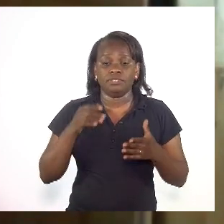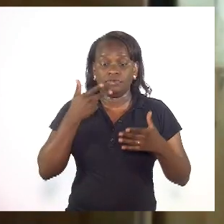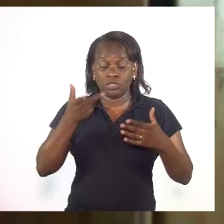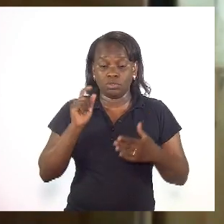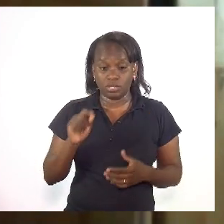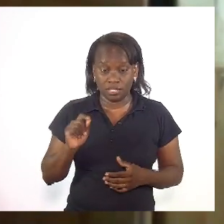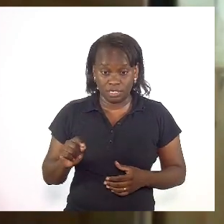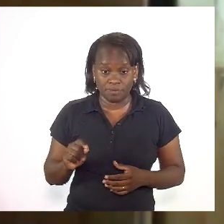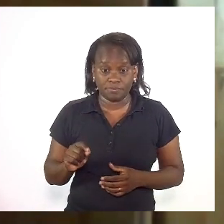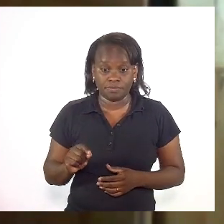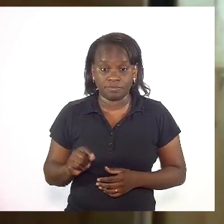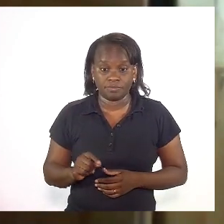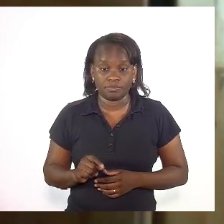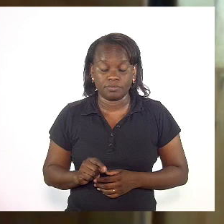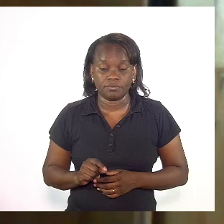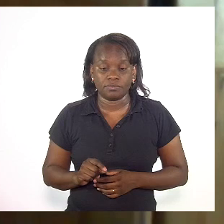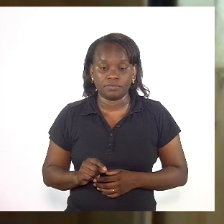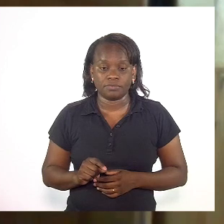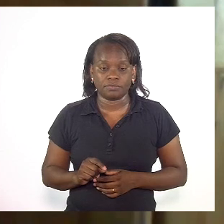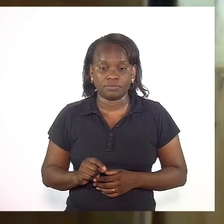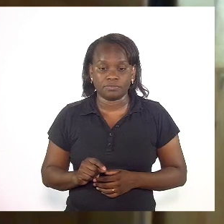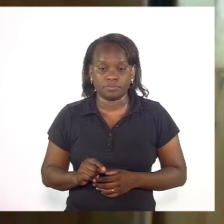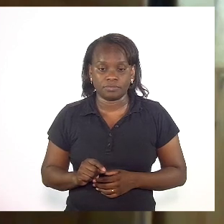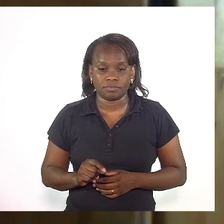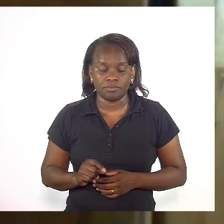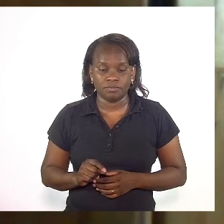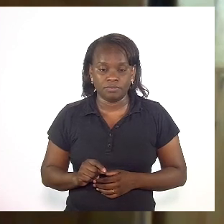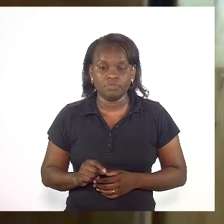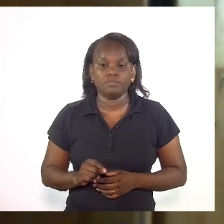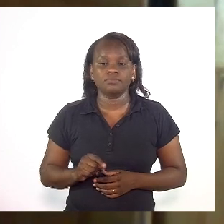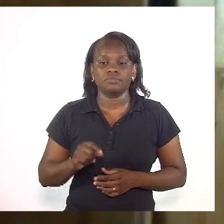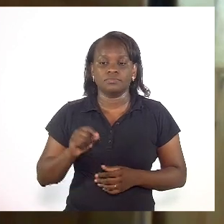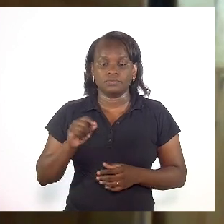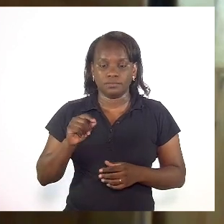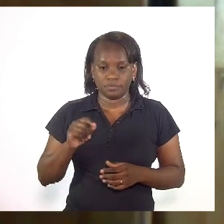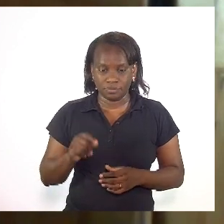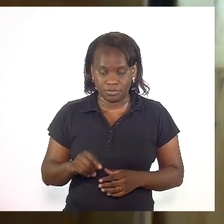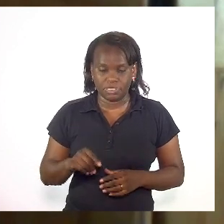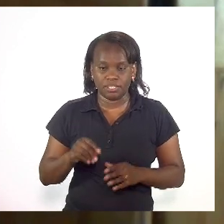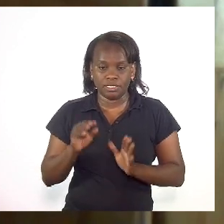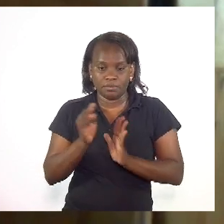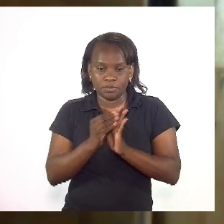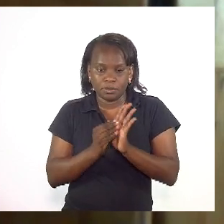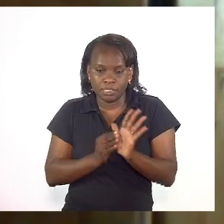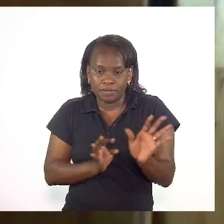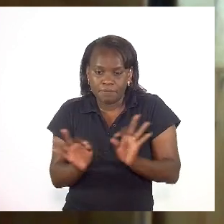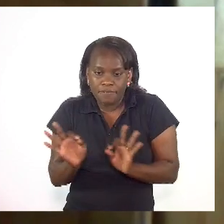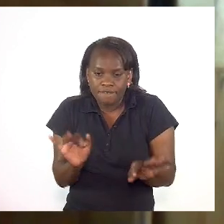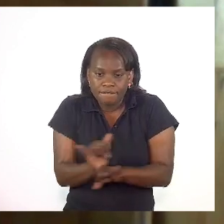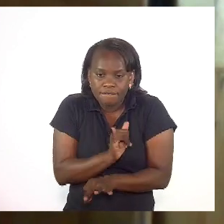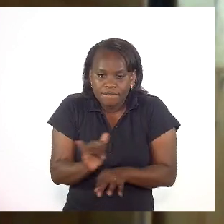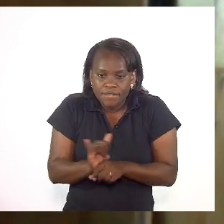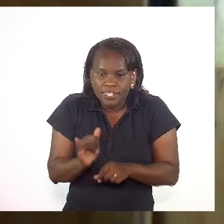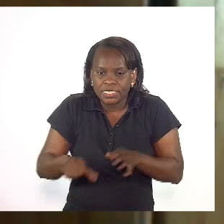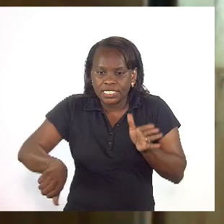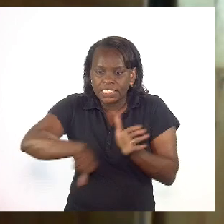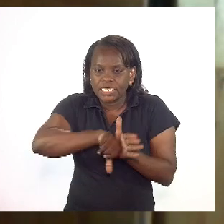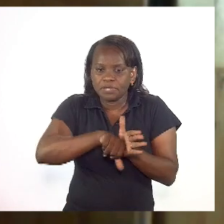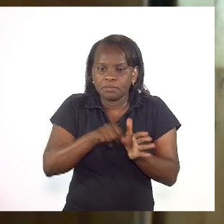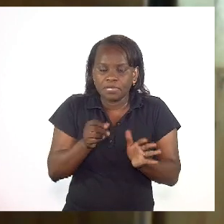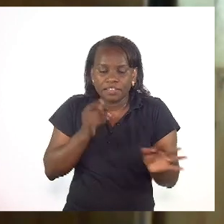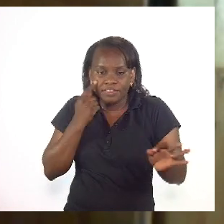diz que foram implementados esquemas criminosos para direcionamento das